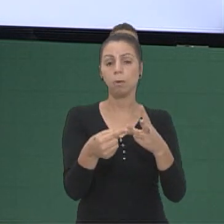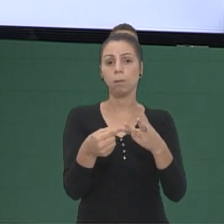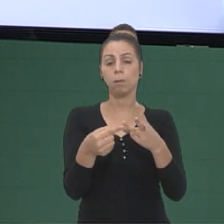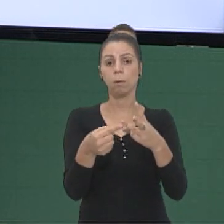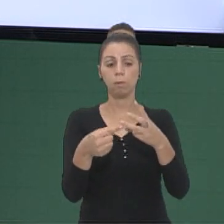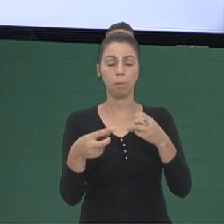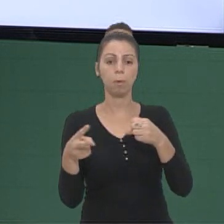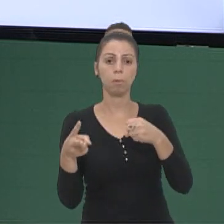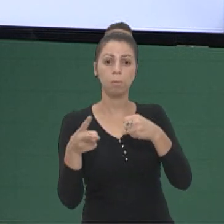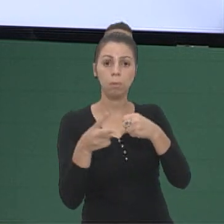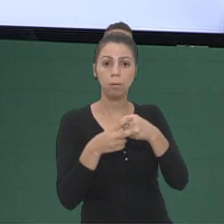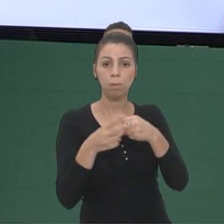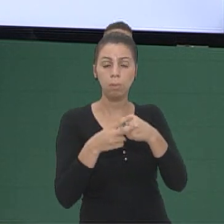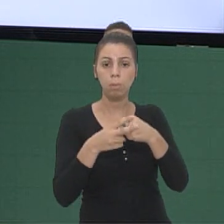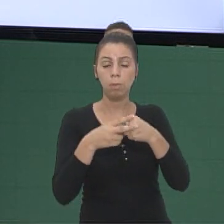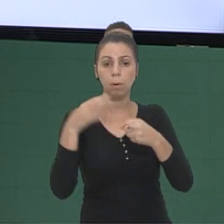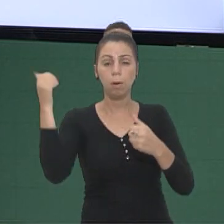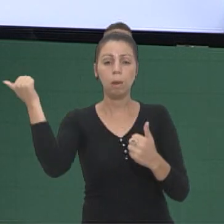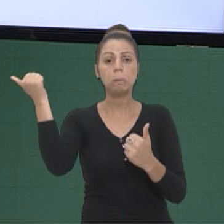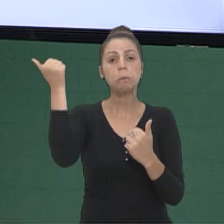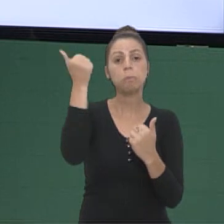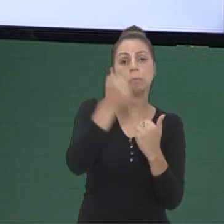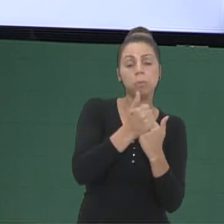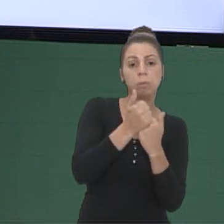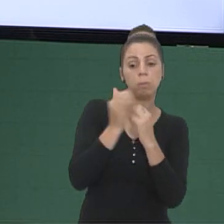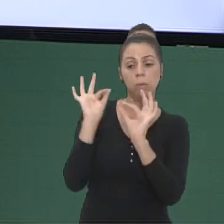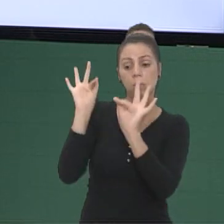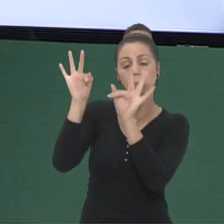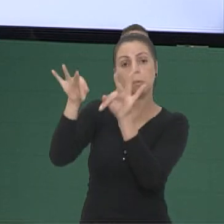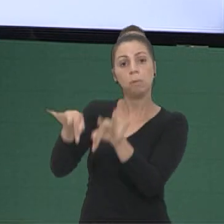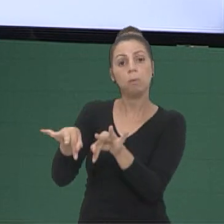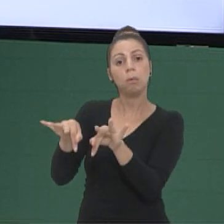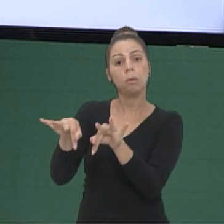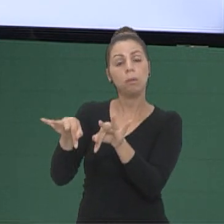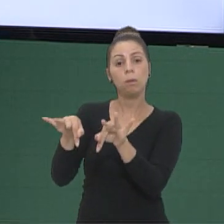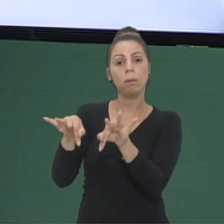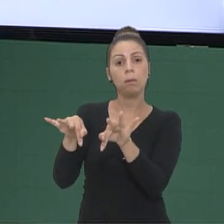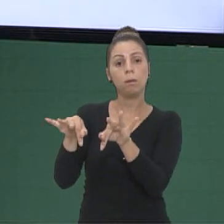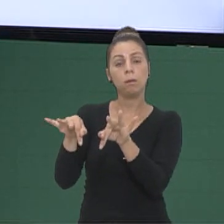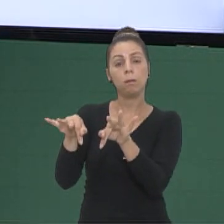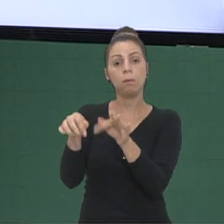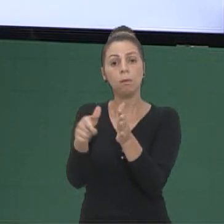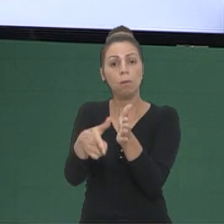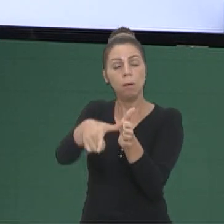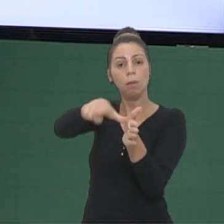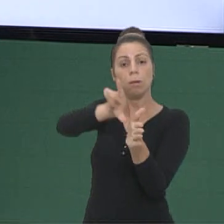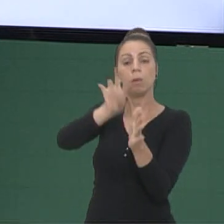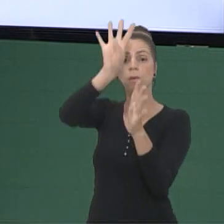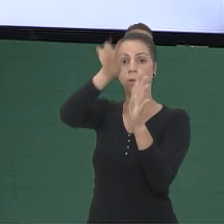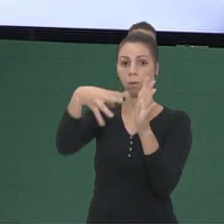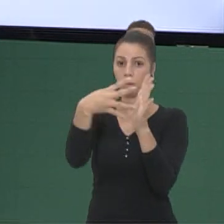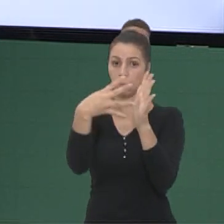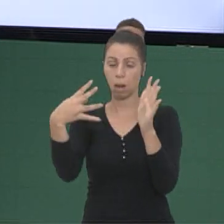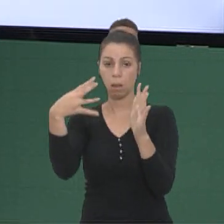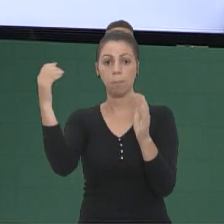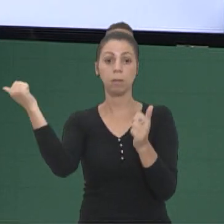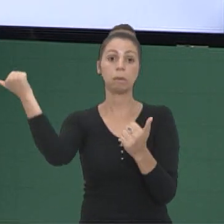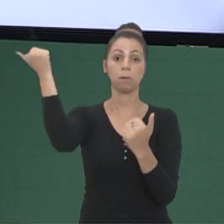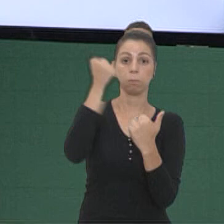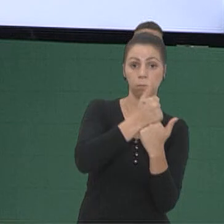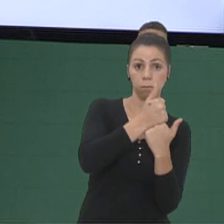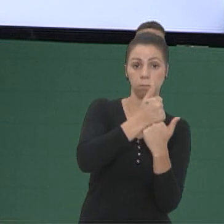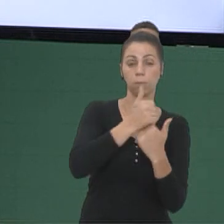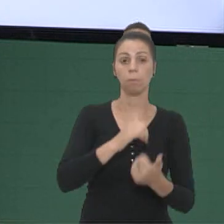verbo e substituir a sua terminação pelas terminações anteriores da tabelinha. Certo?